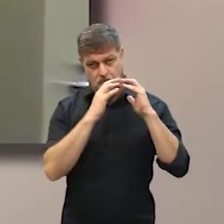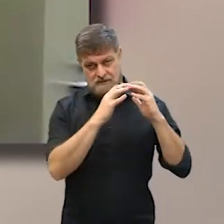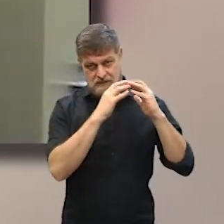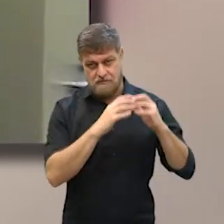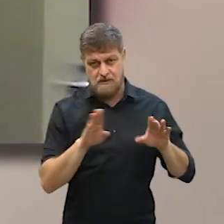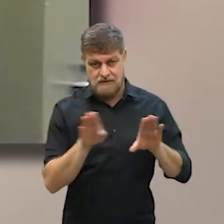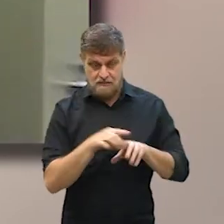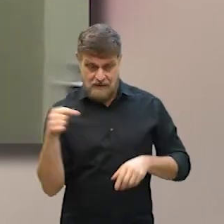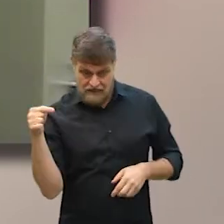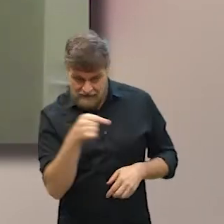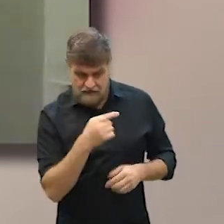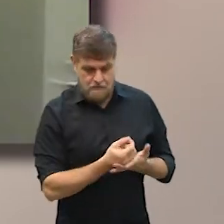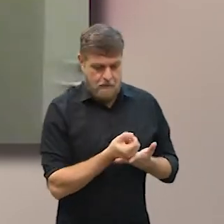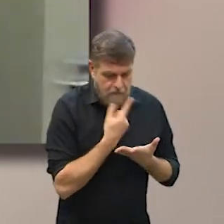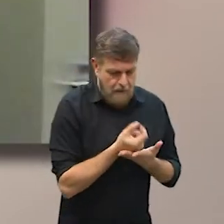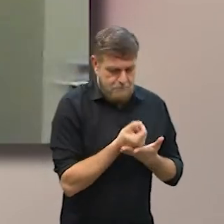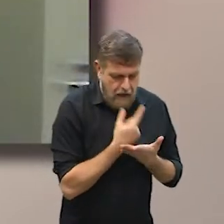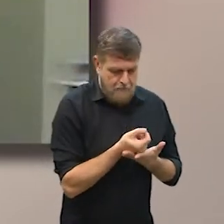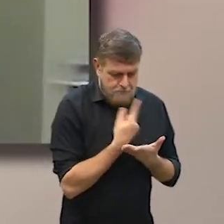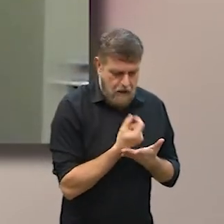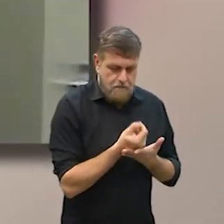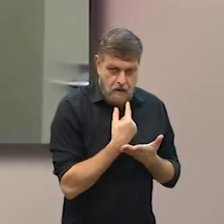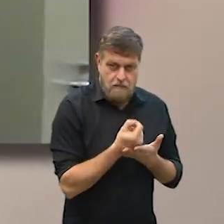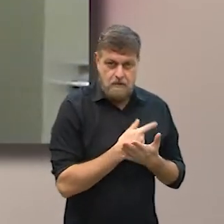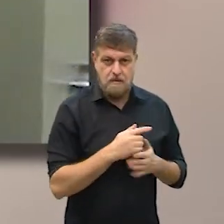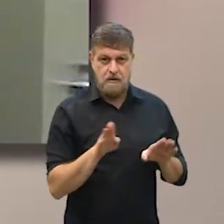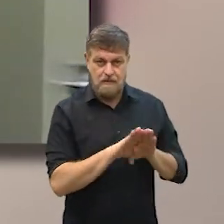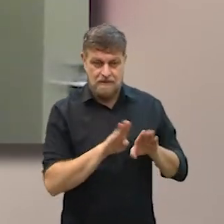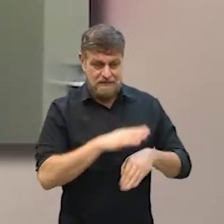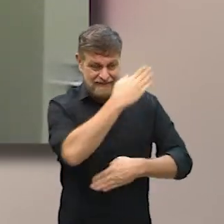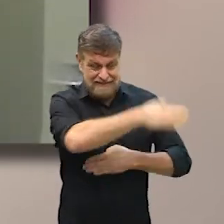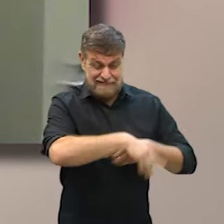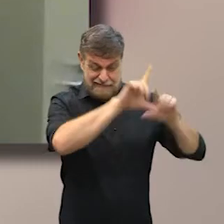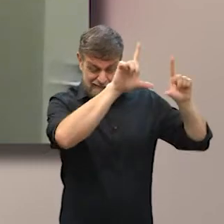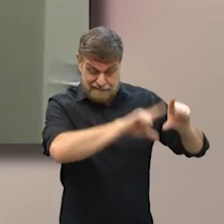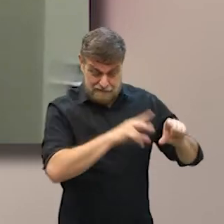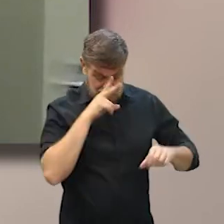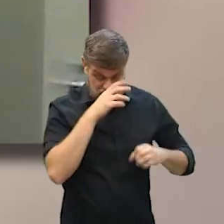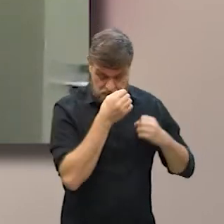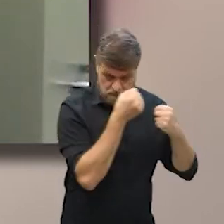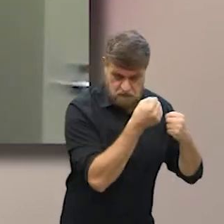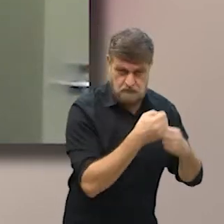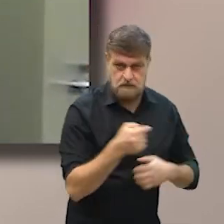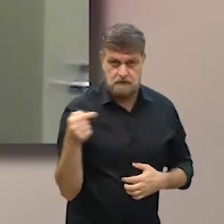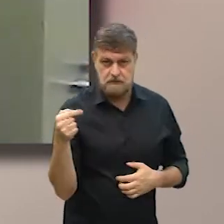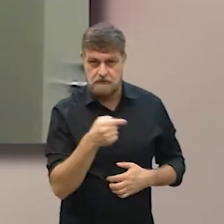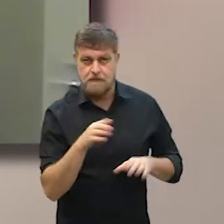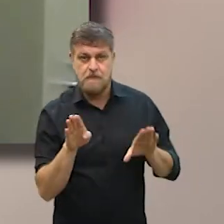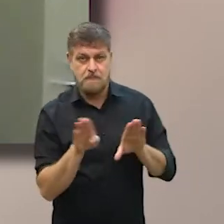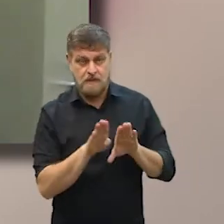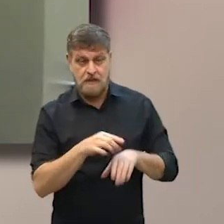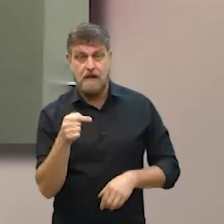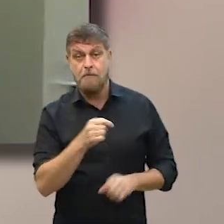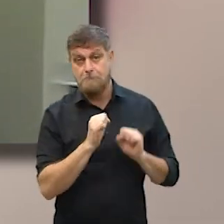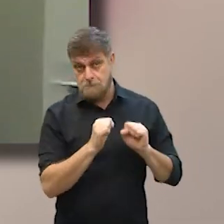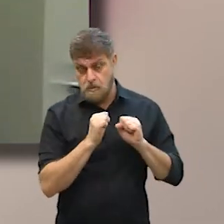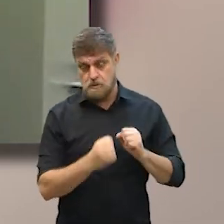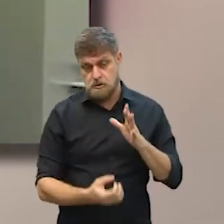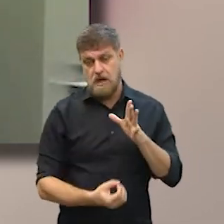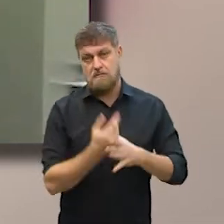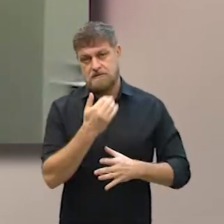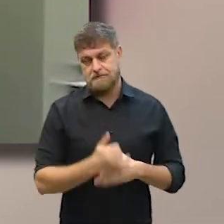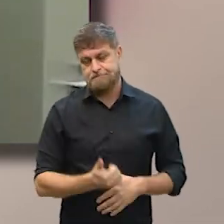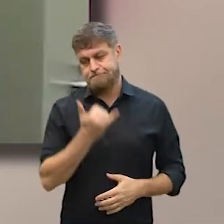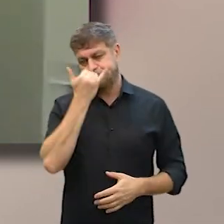também se paciência com doses mais altas de corticóide ou com algum imunossupressor mais potente o máximo que posso